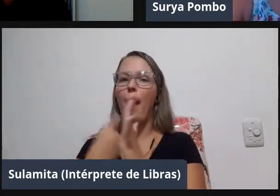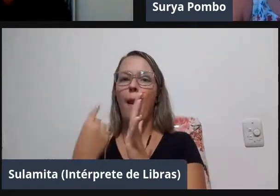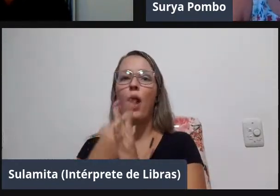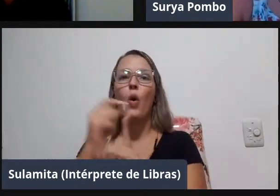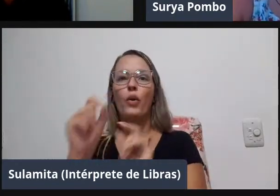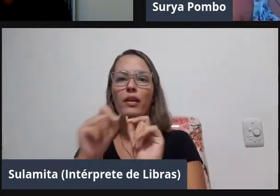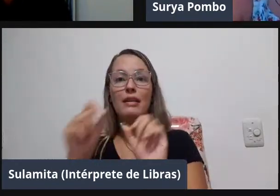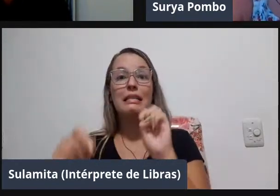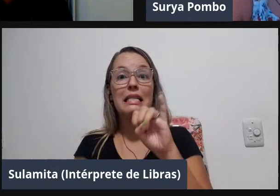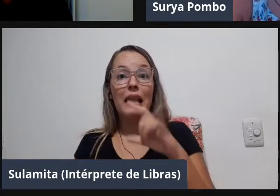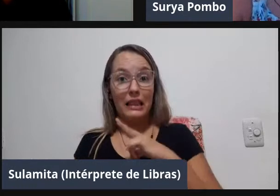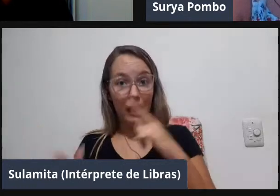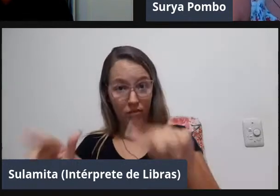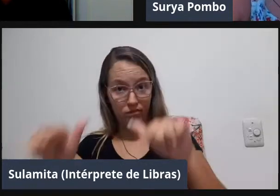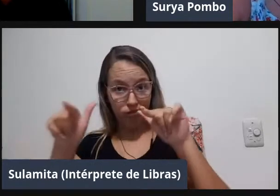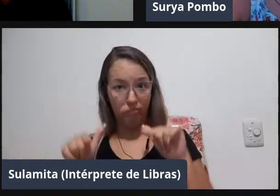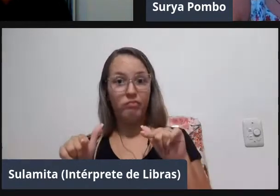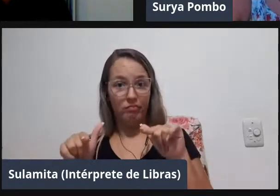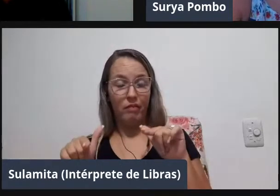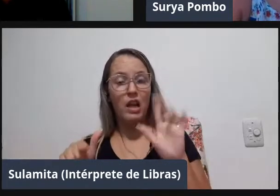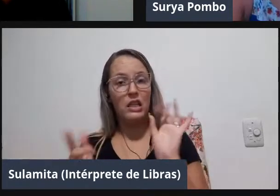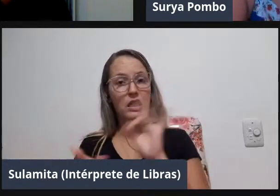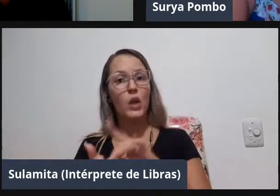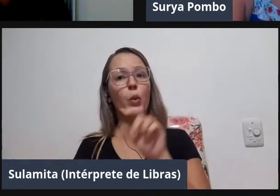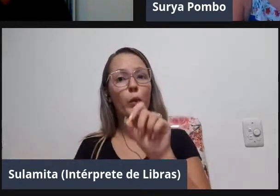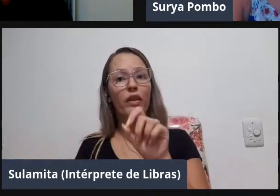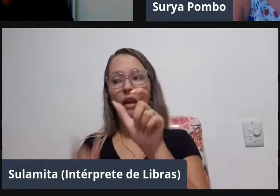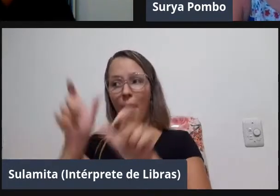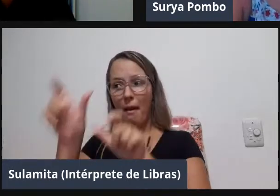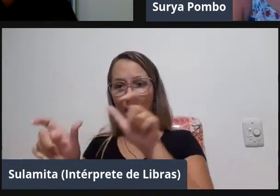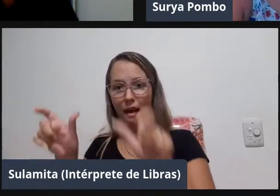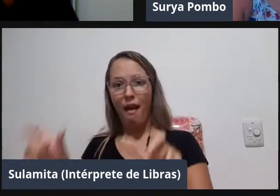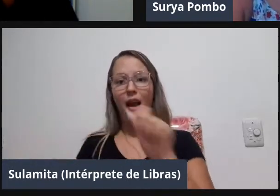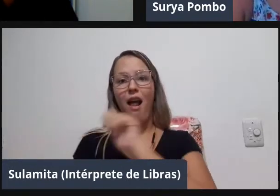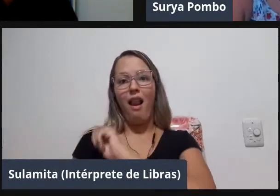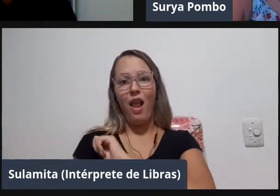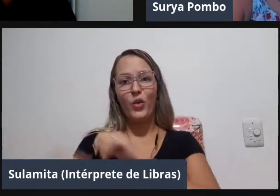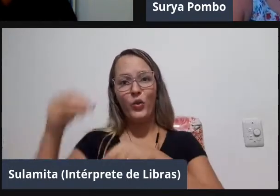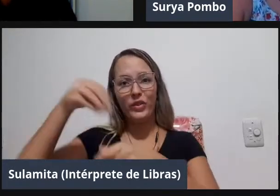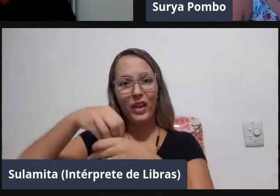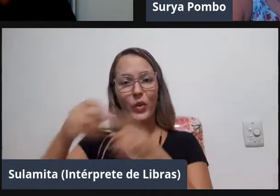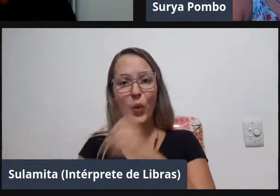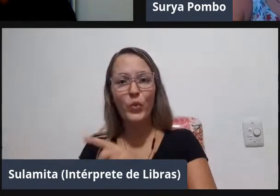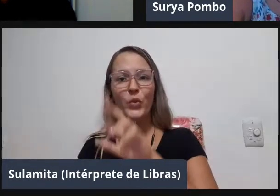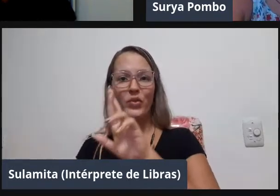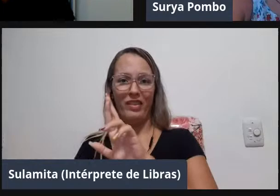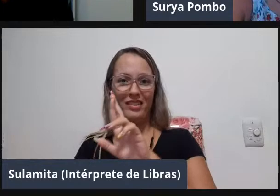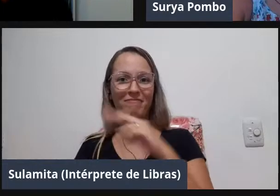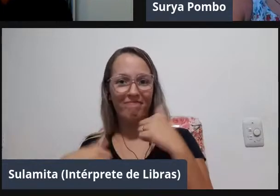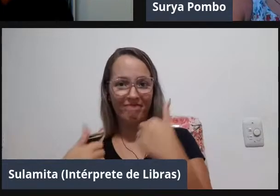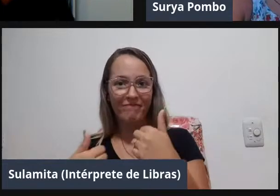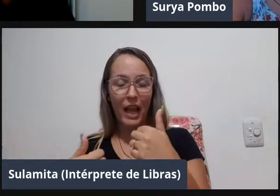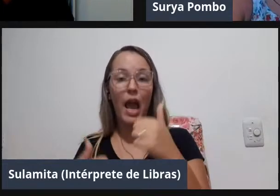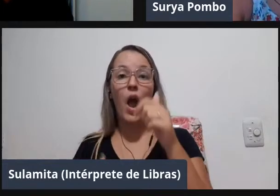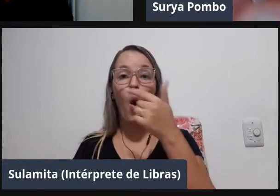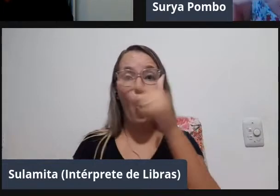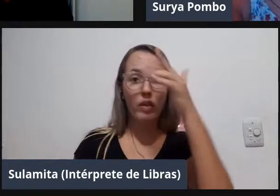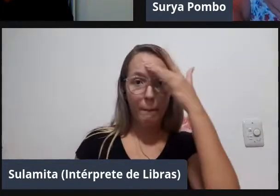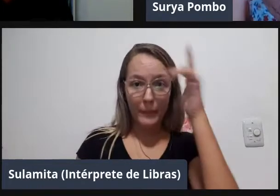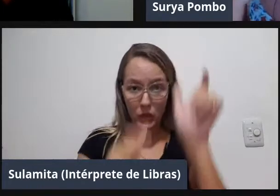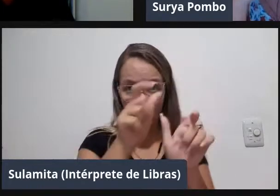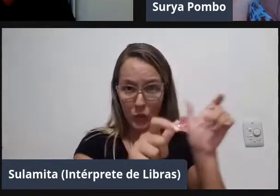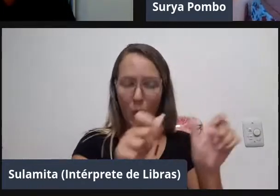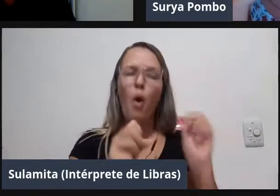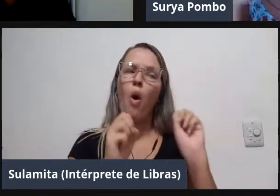está contando para os nossos queridos alunos e alunas, mestrandos e doutorandos do nosso programa. Para os demais convidados, sejam muito bem-vindos,